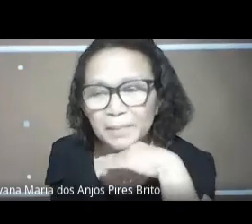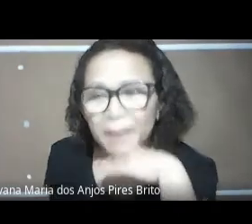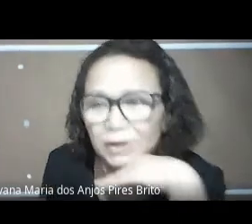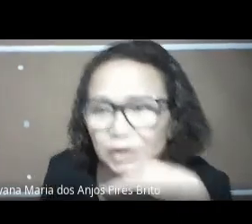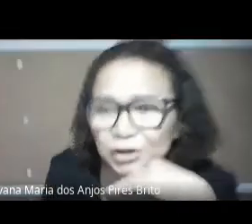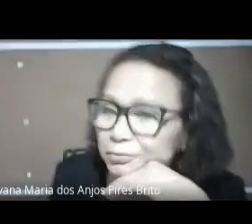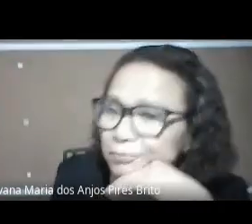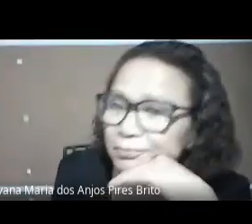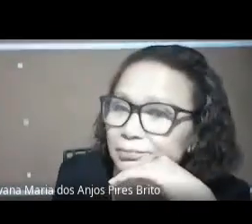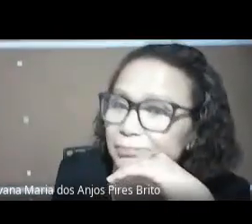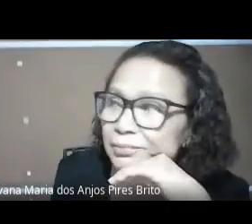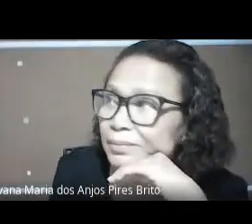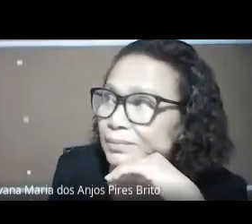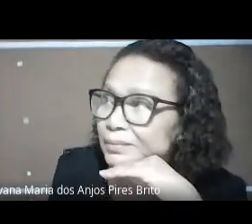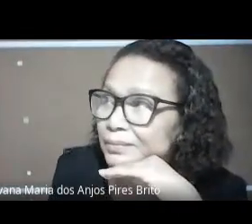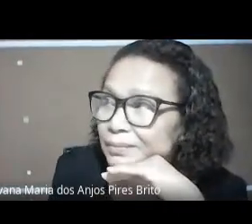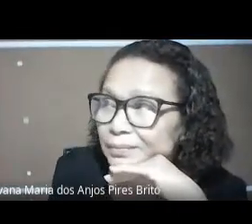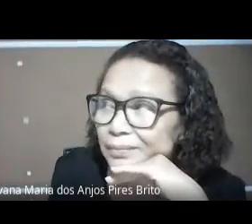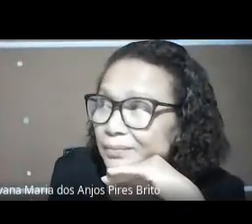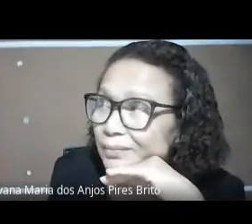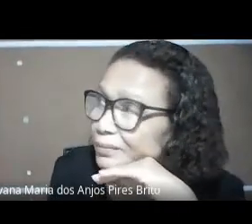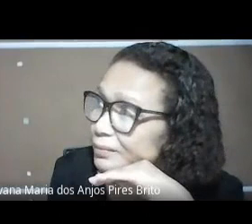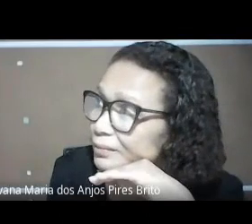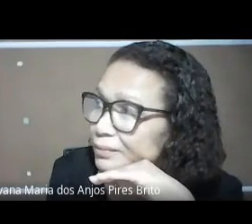Vou chegar bem pertinho.